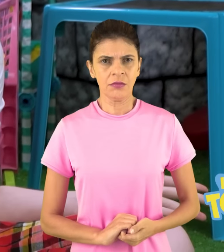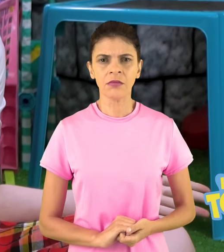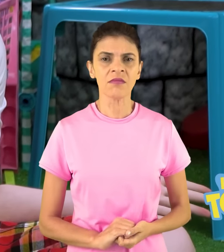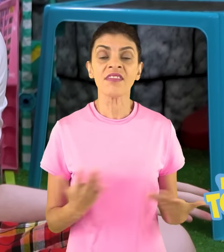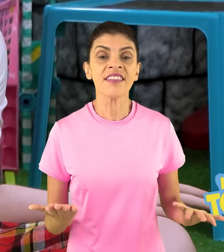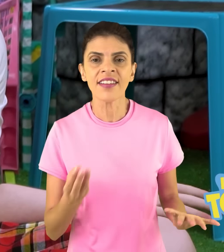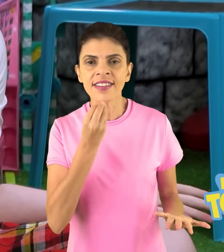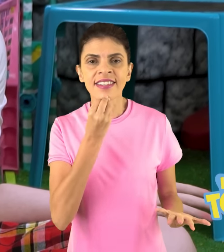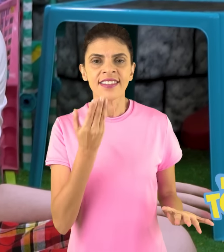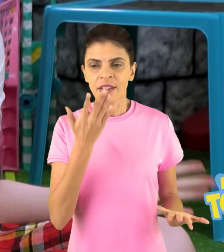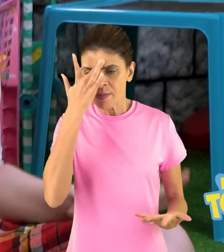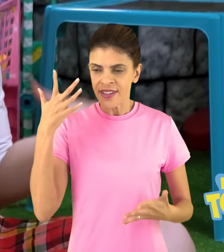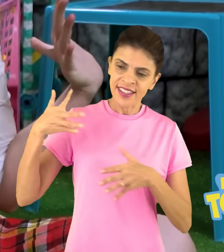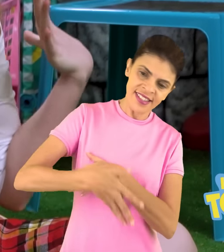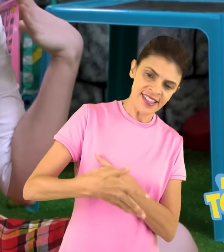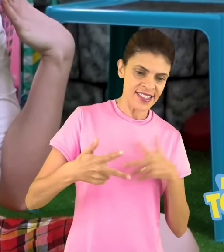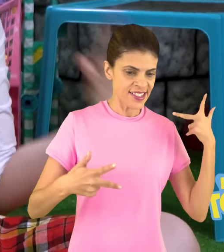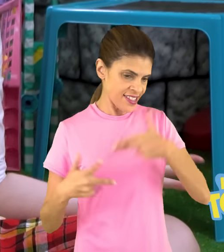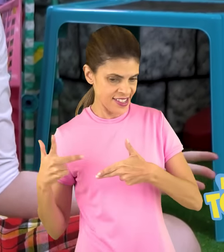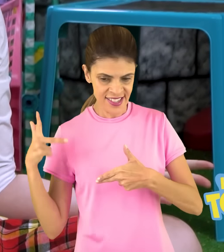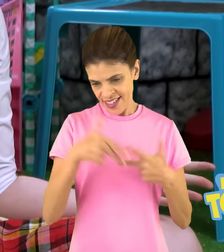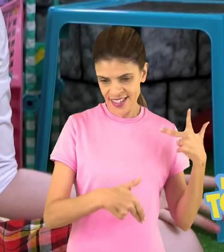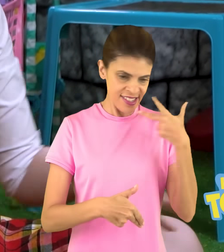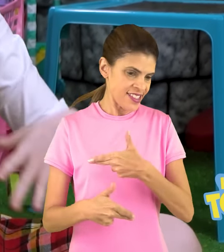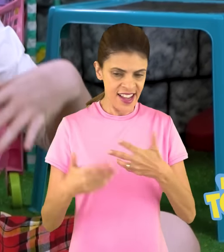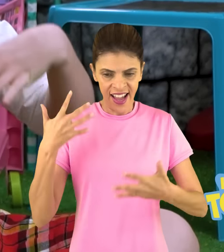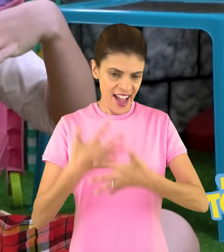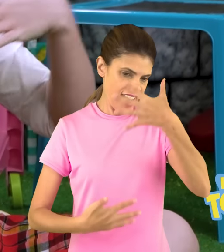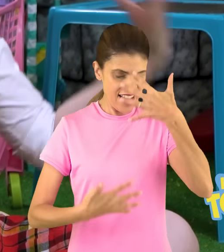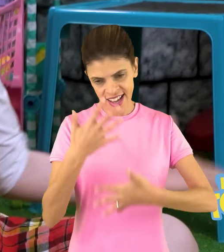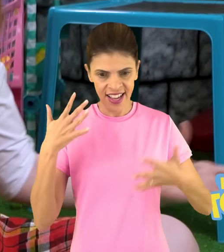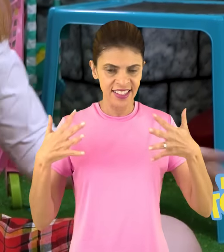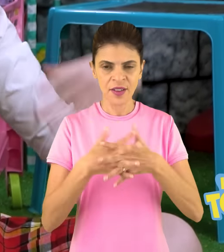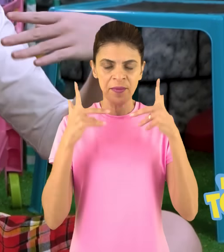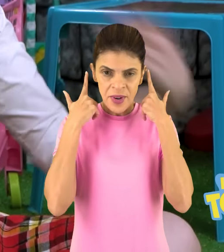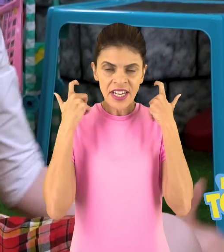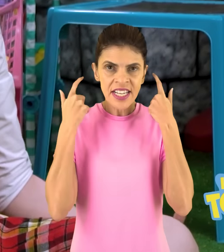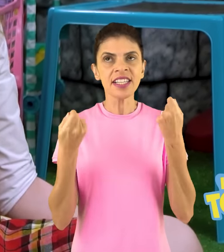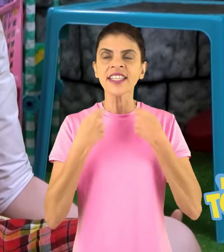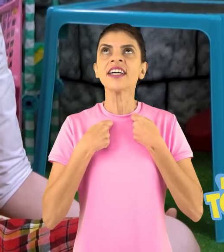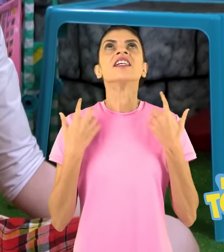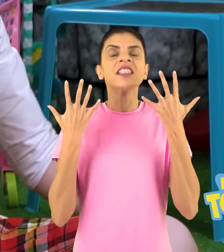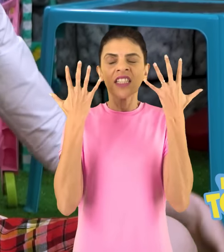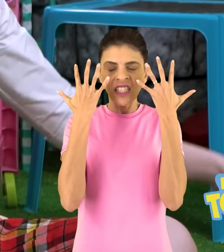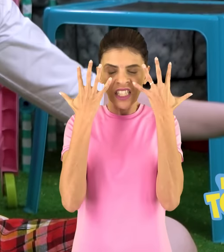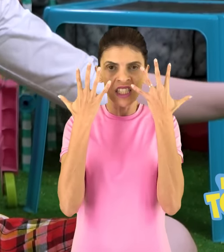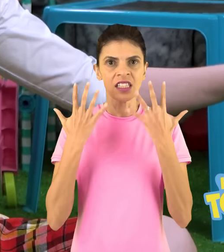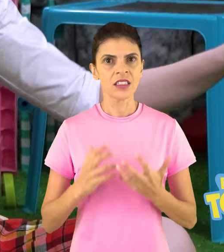É claro que não tá funcionando. Toda vez que eu começo a meditar, chega alguém pra fazer barulho, pra me atrapalhar.